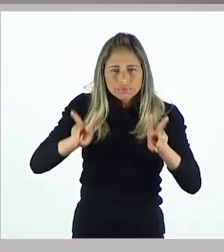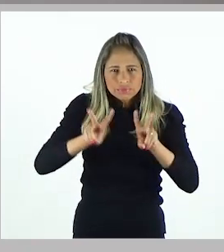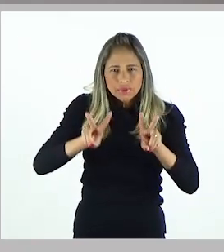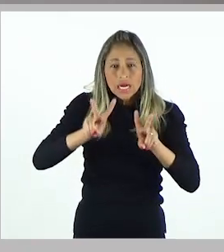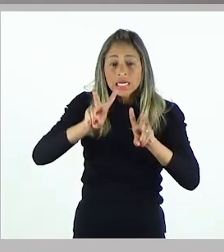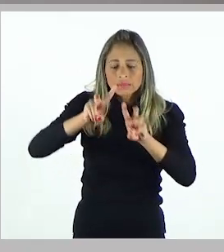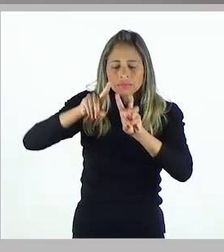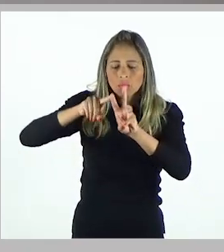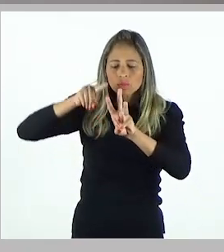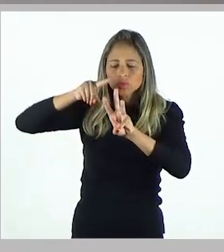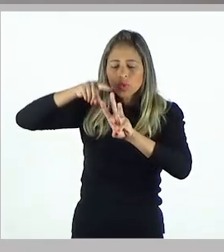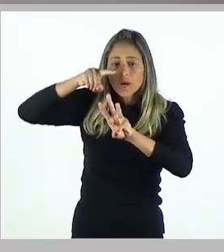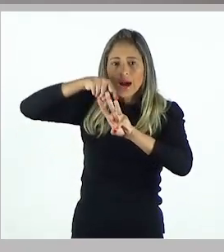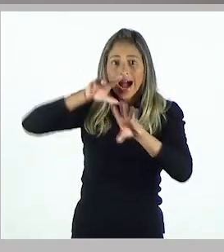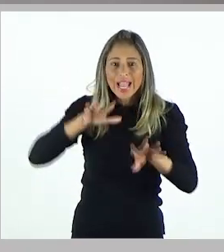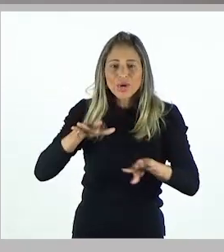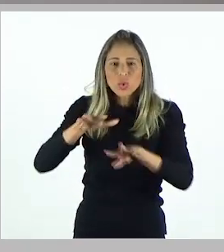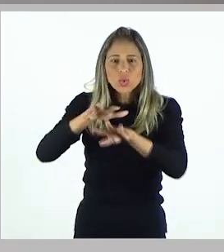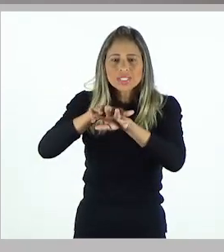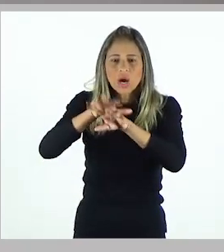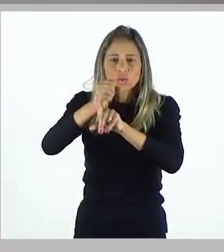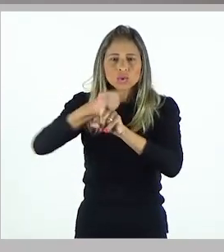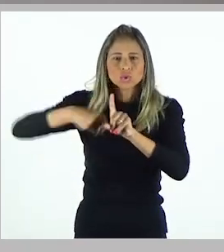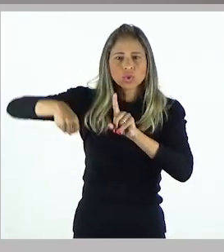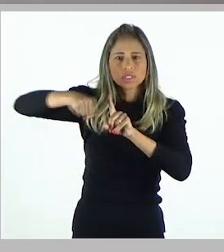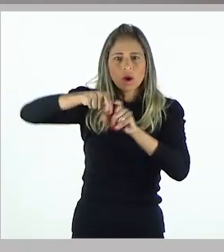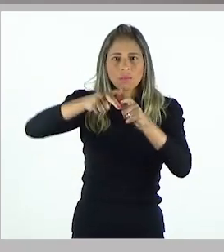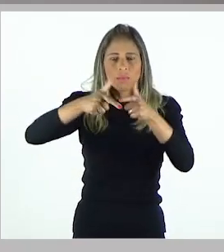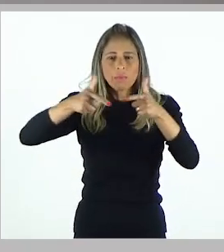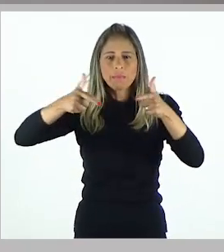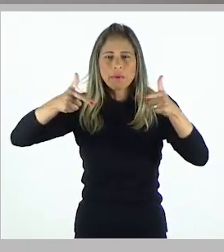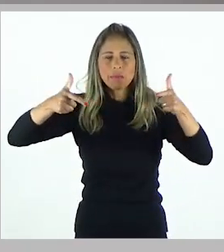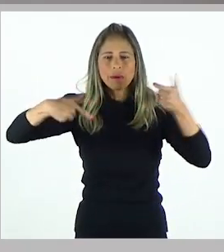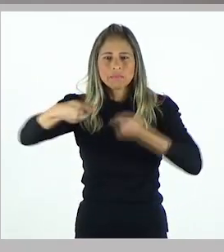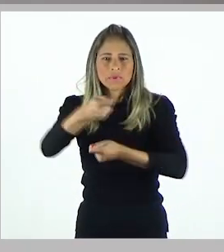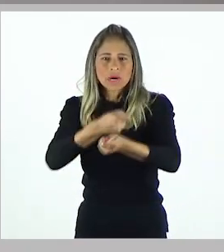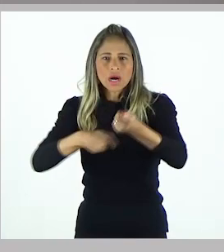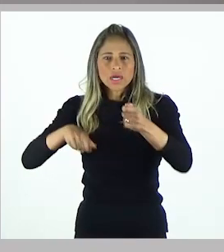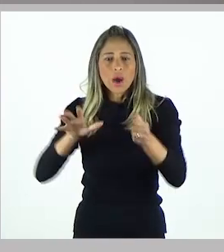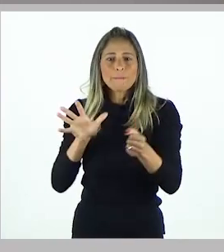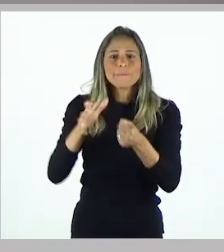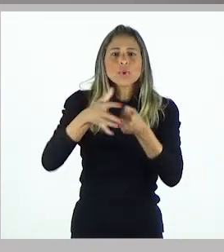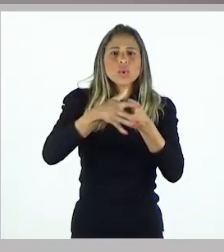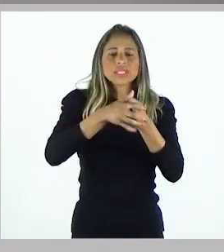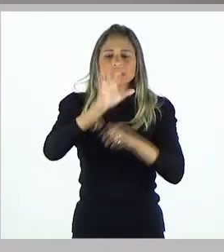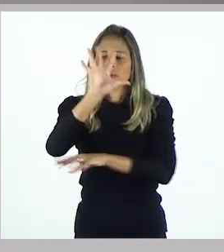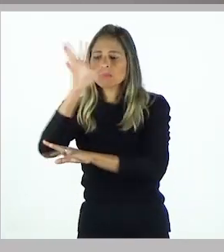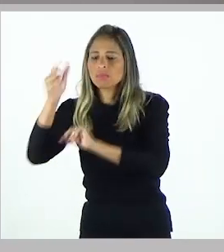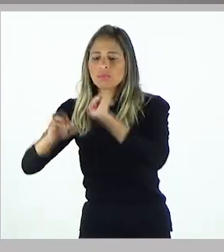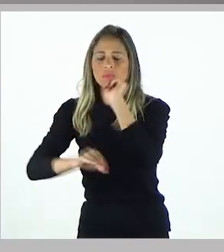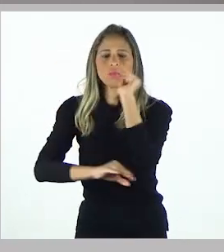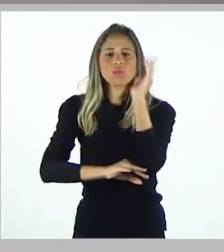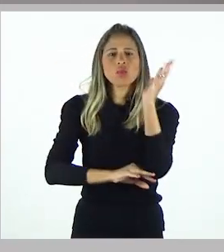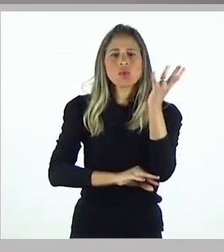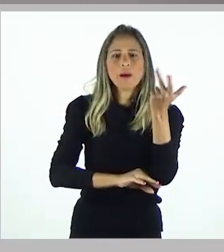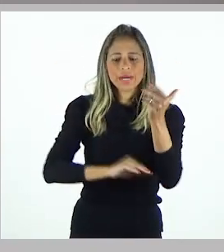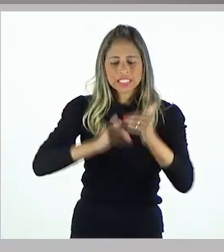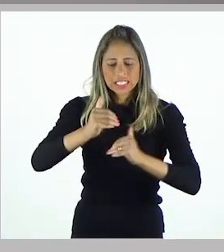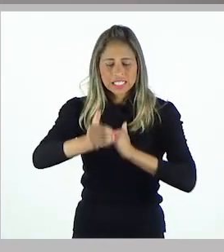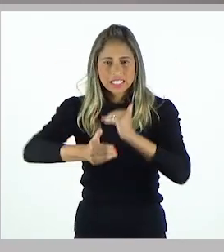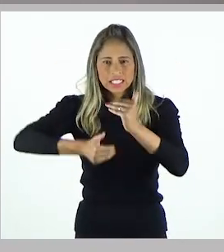de 3 elementos, a inclusão social, o crescimento econômico e a proteção ambiental, o conceito